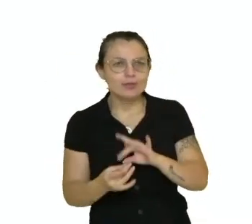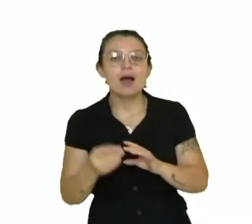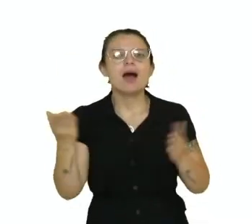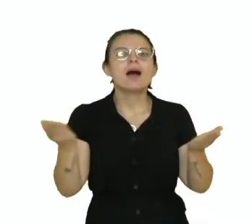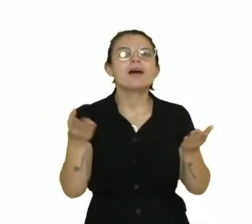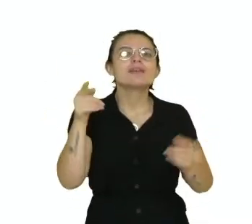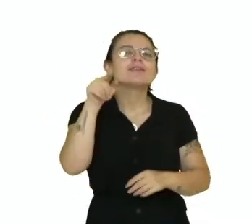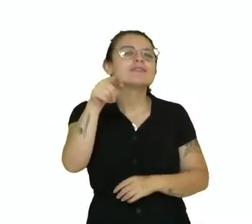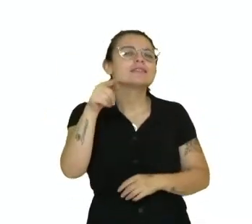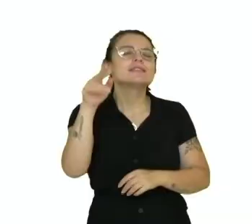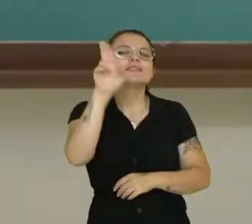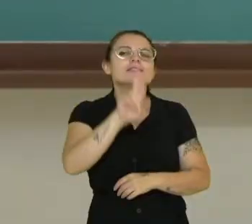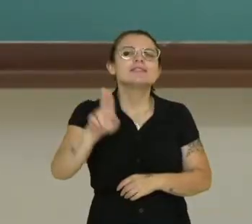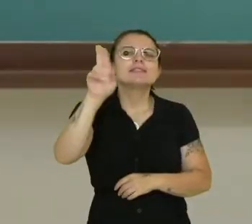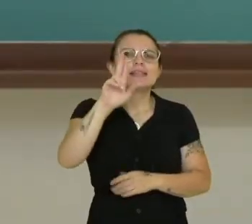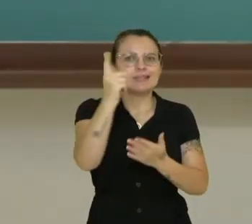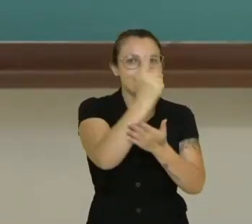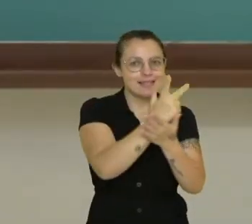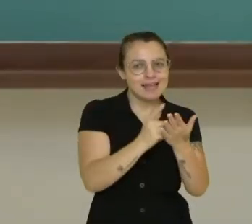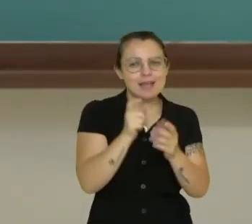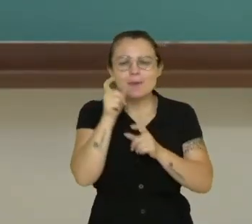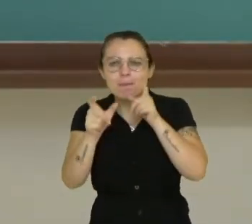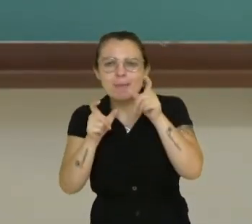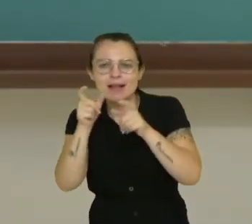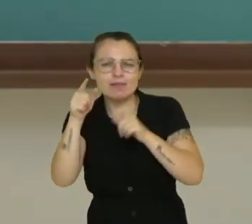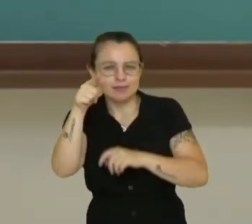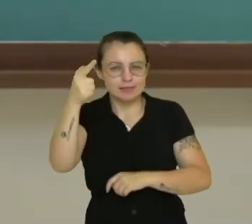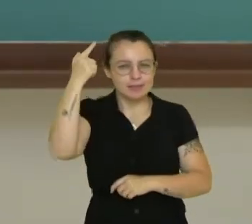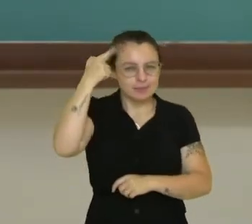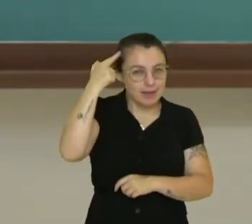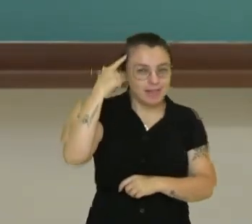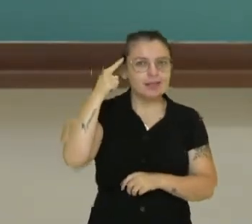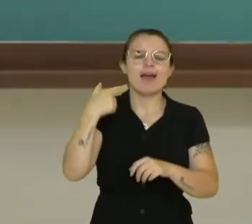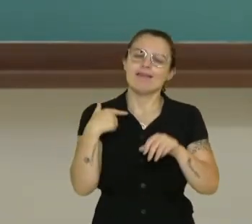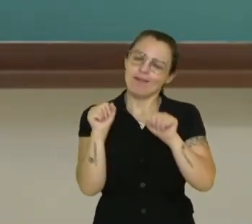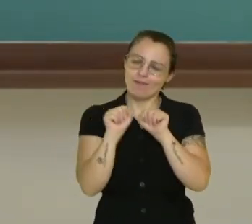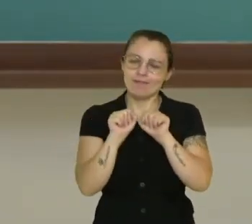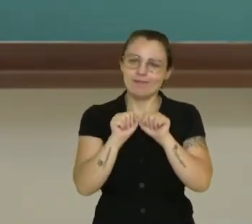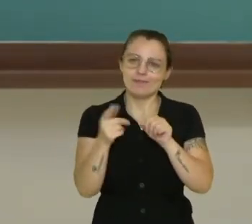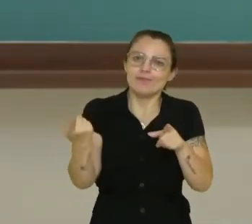utilizando desenhos e palavras-chave. Pense e eu já volto.